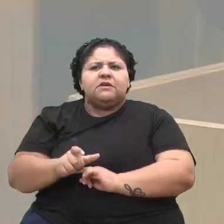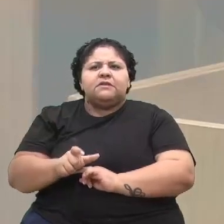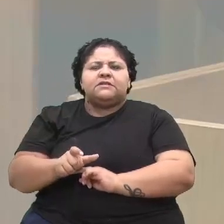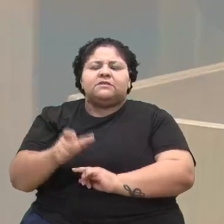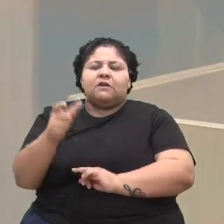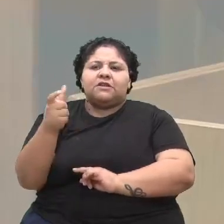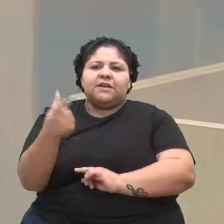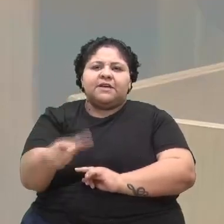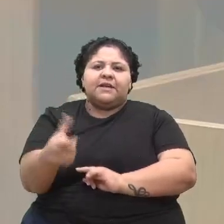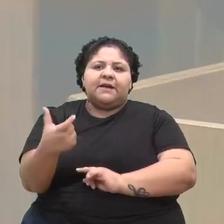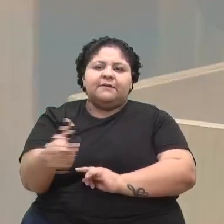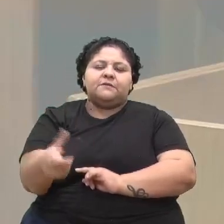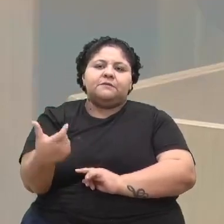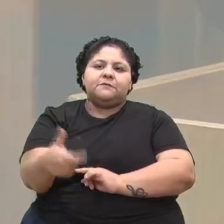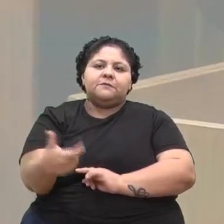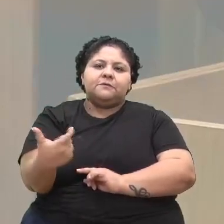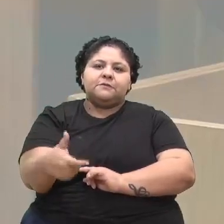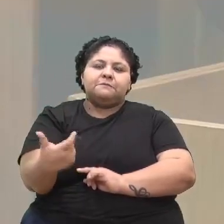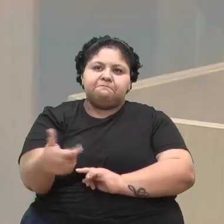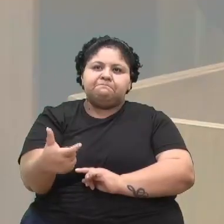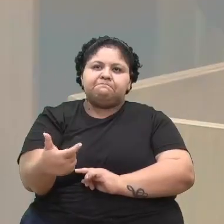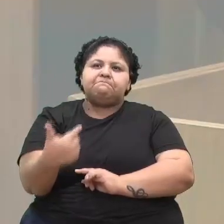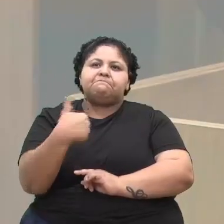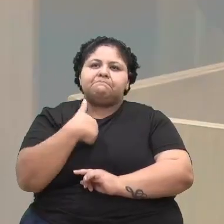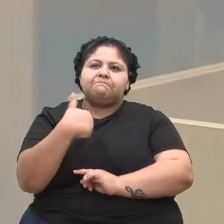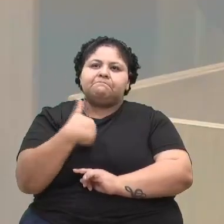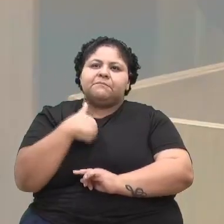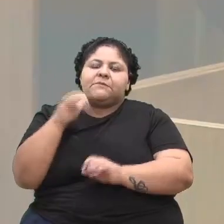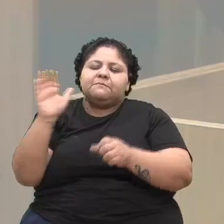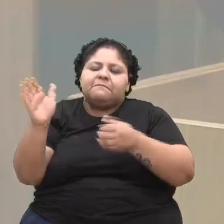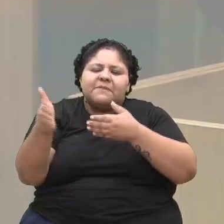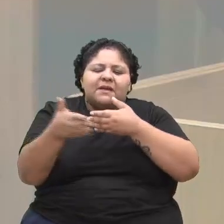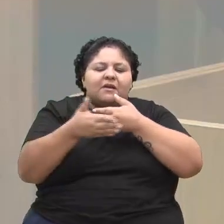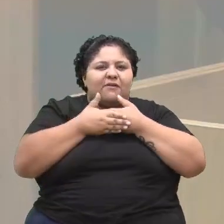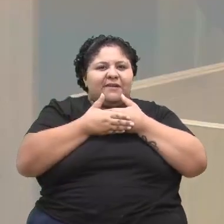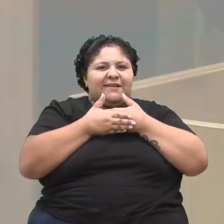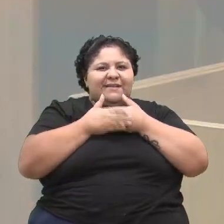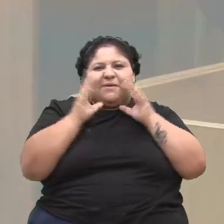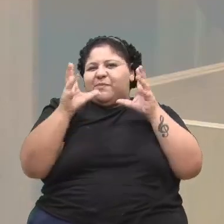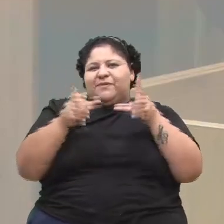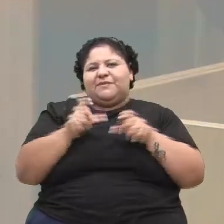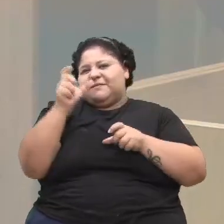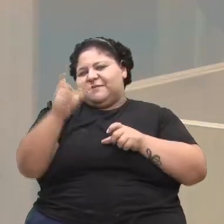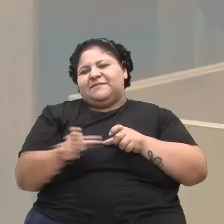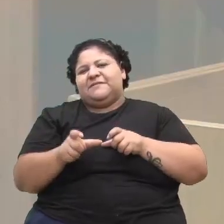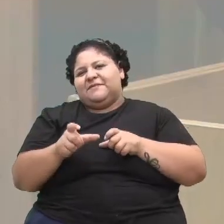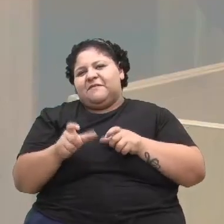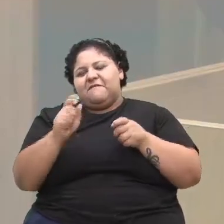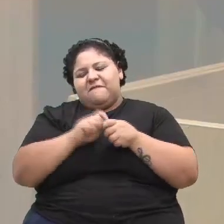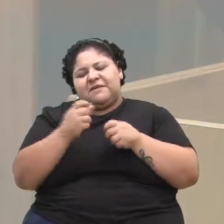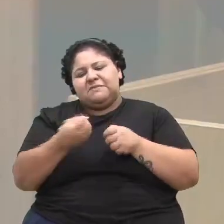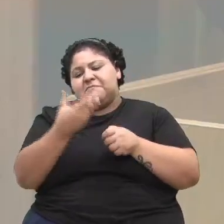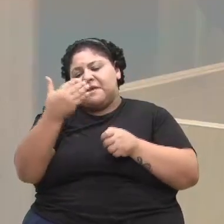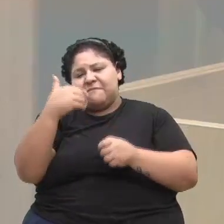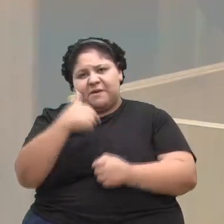porque todo lugar que eu vou, eu sempre sou bem acolhida. Então, isso faz muito bem para mim.